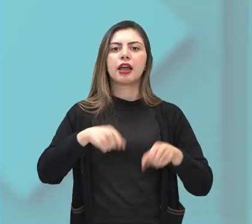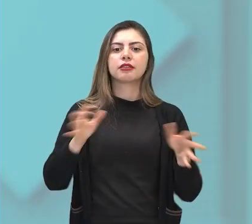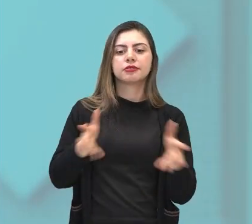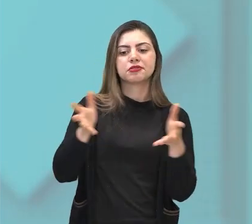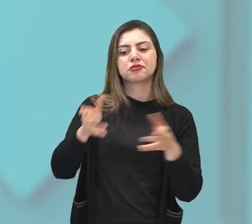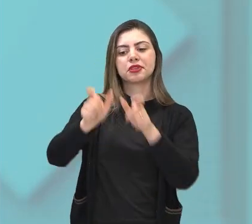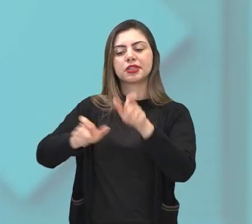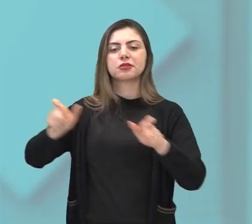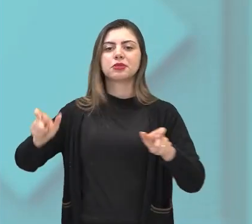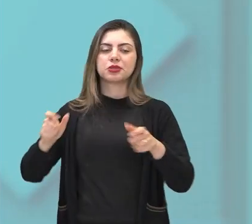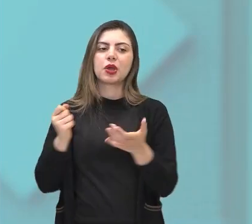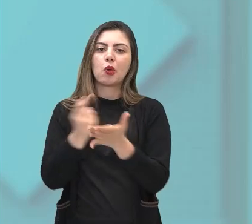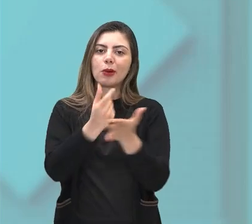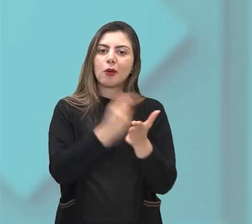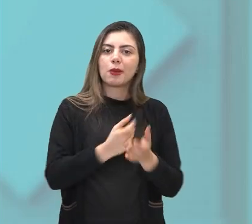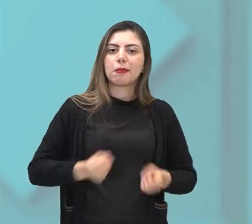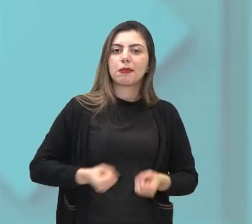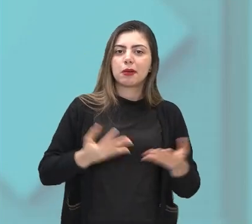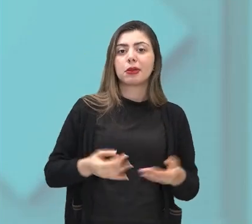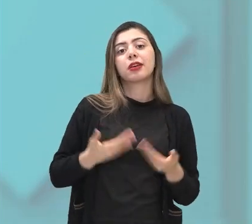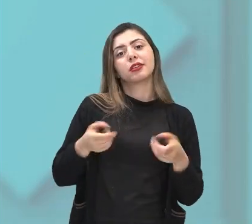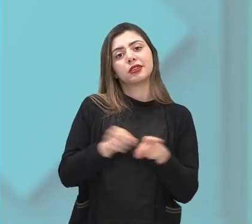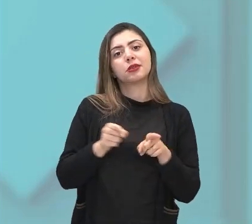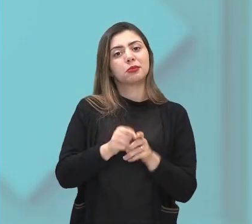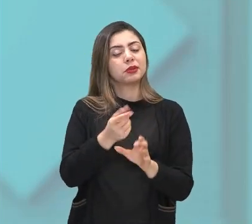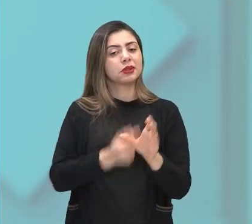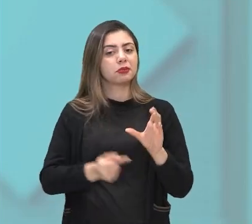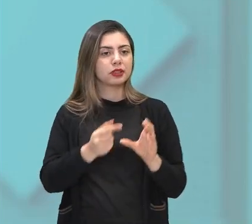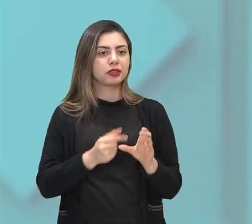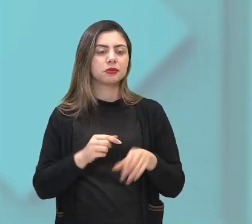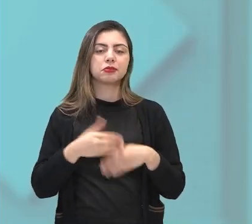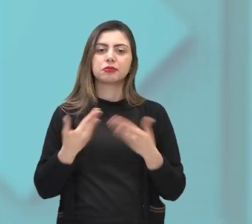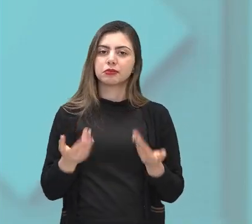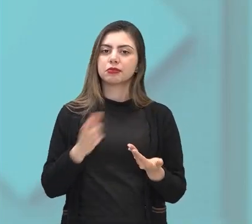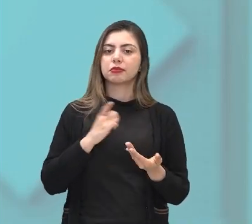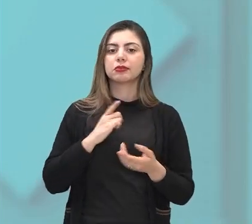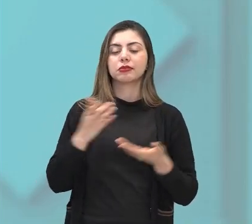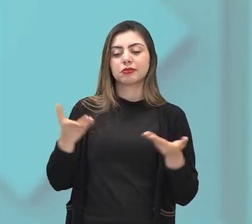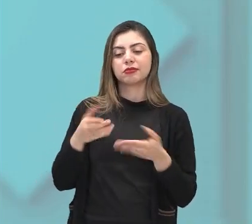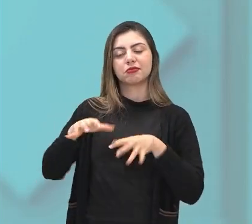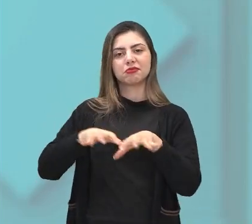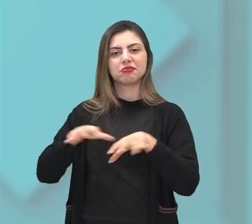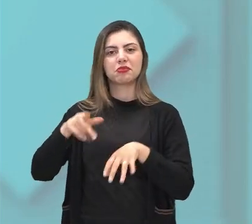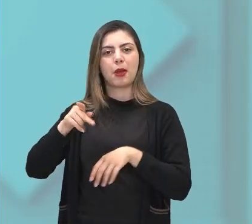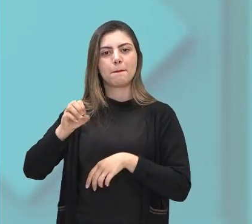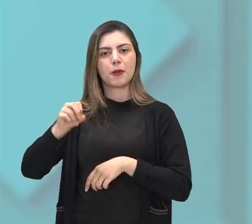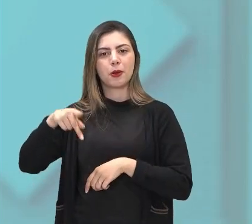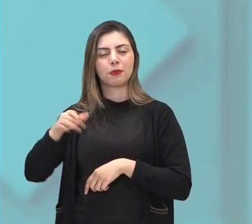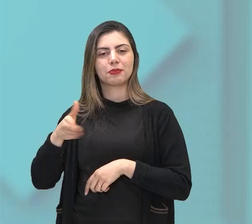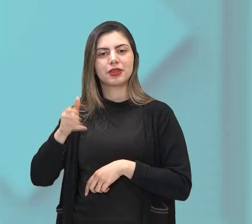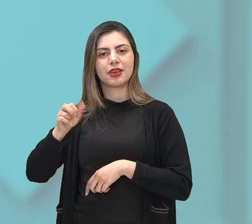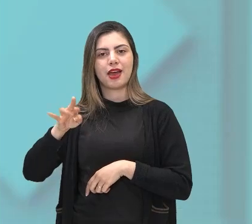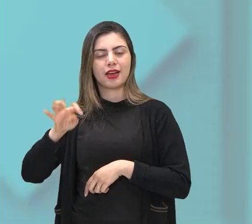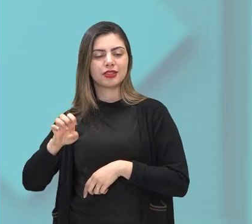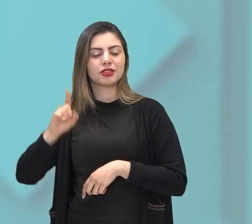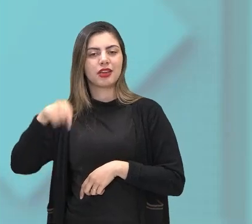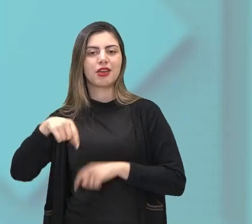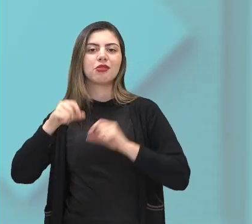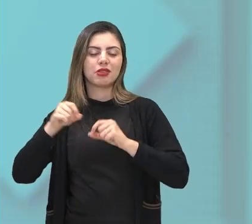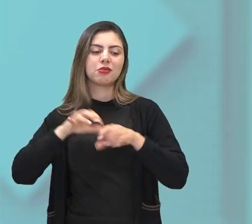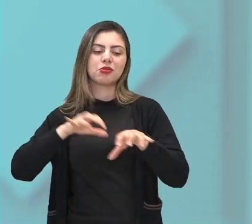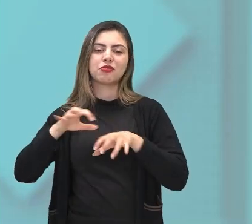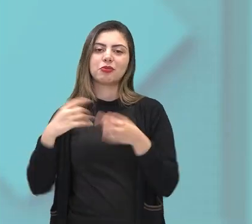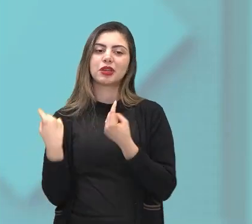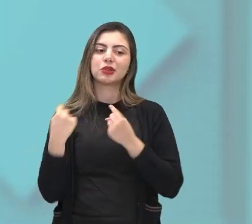capitalismo e a Pop arte Ela traz aí nas suas Produções artísticas uma crítica né esse consumismo eh